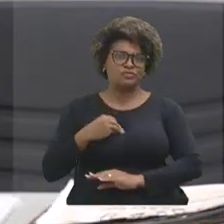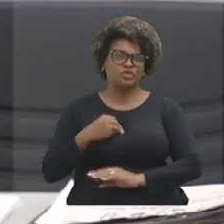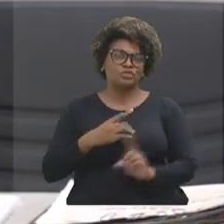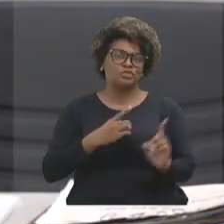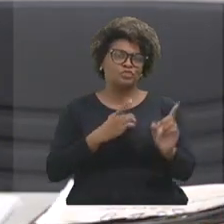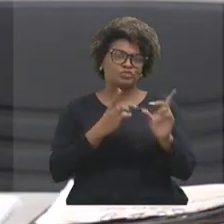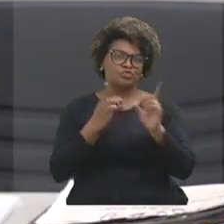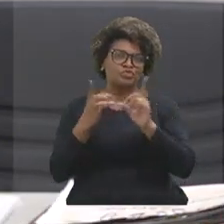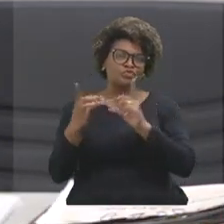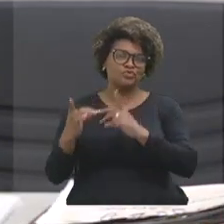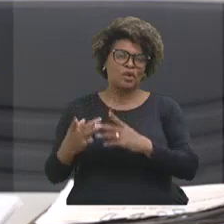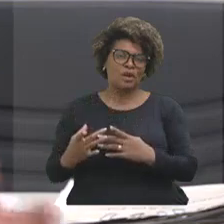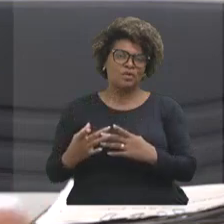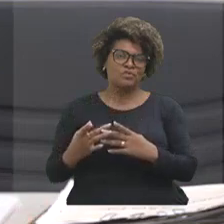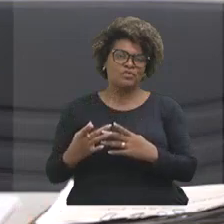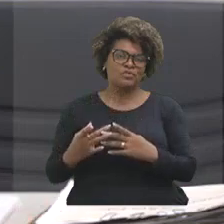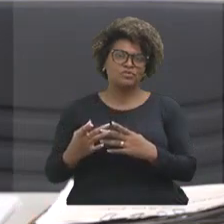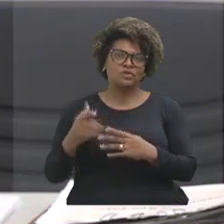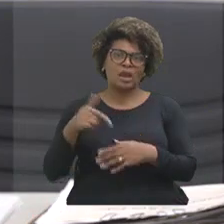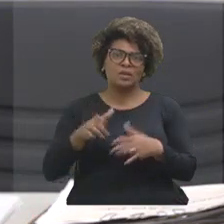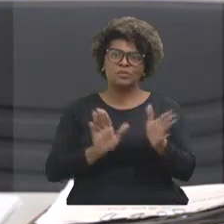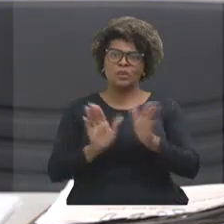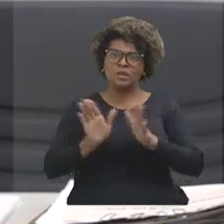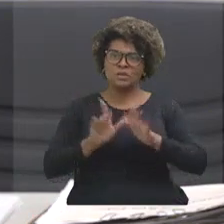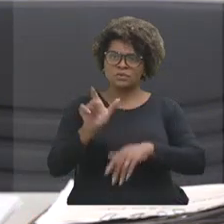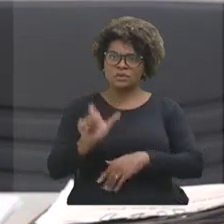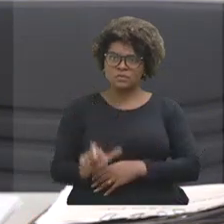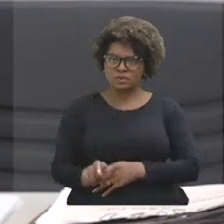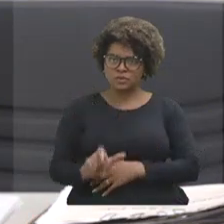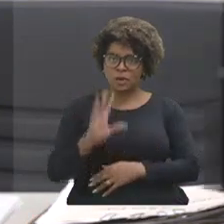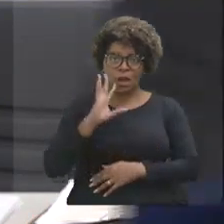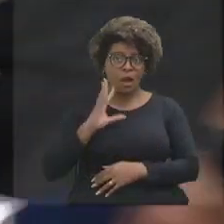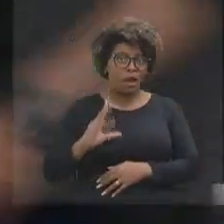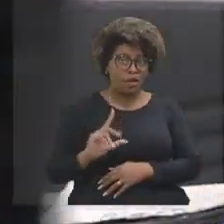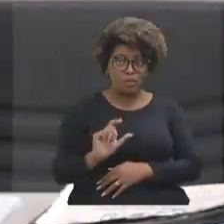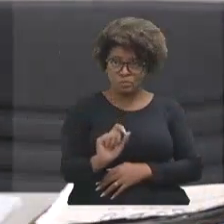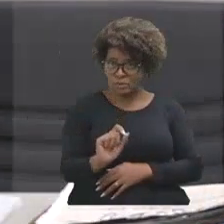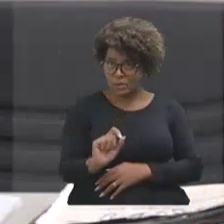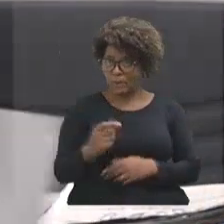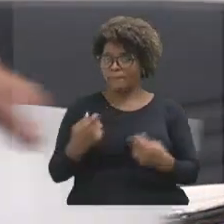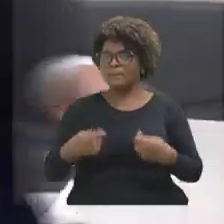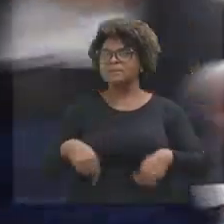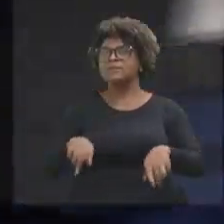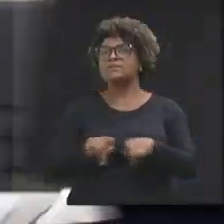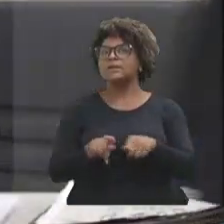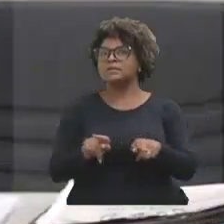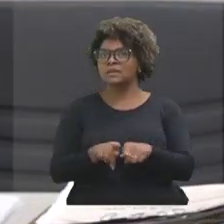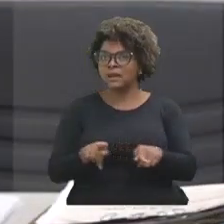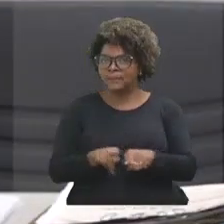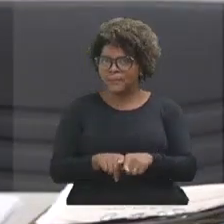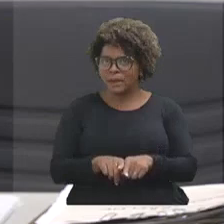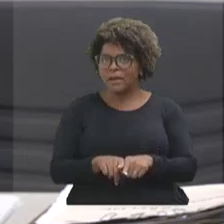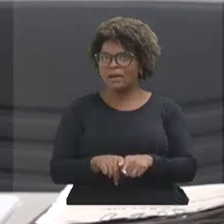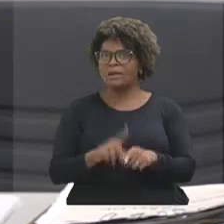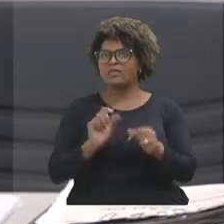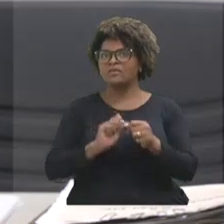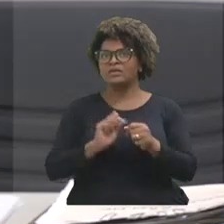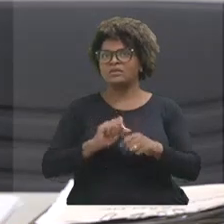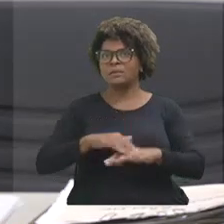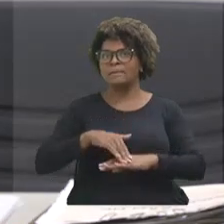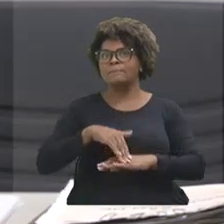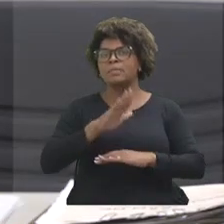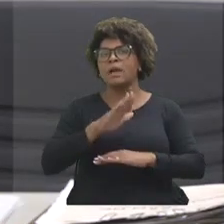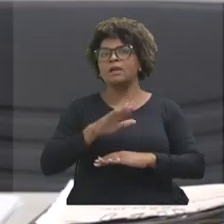do acesso aos pacientes eu acho que a gente também deveria cobrar que estendesse fiscaliza mais não só